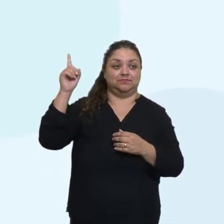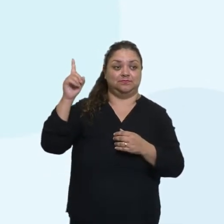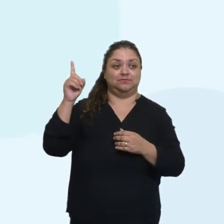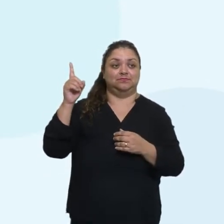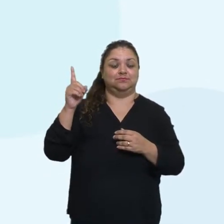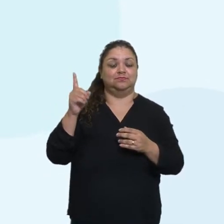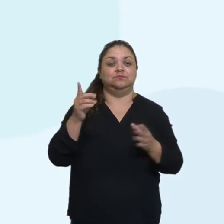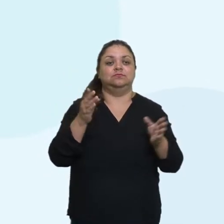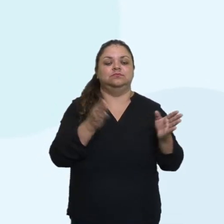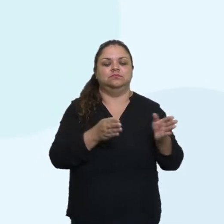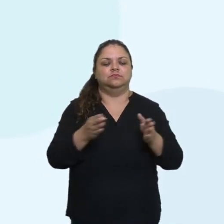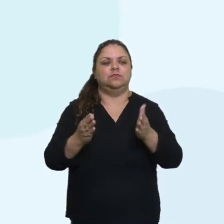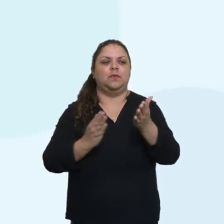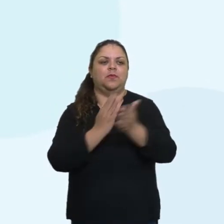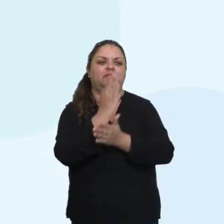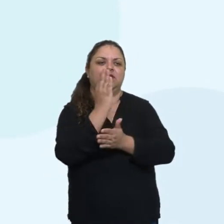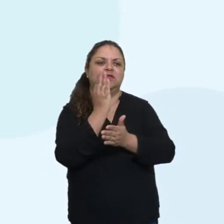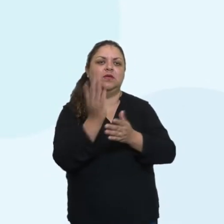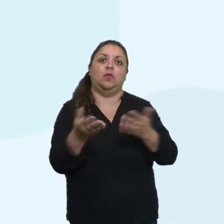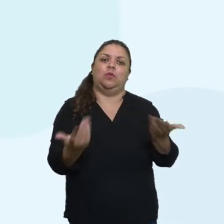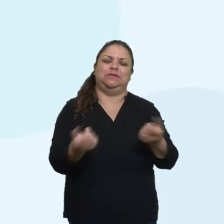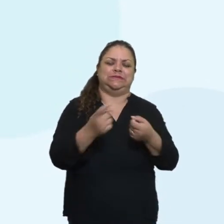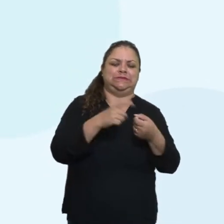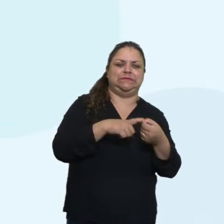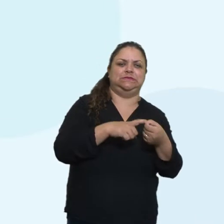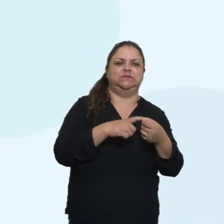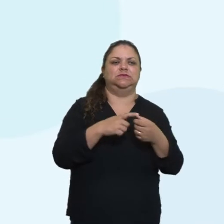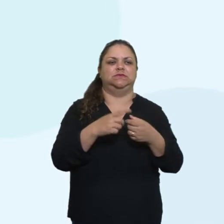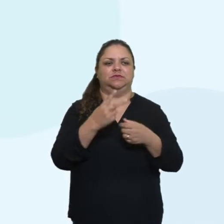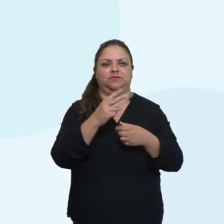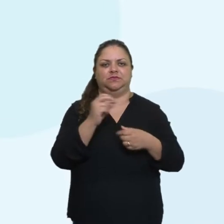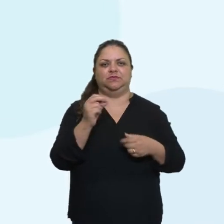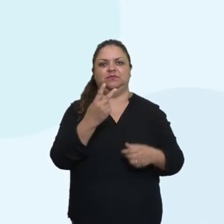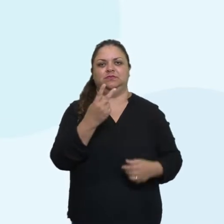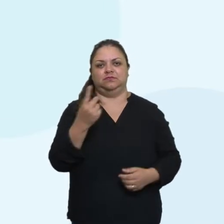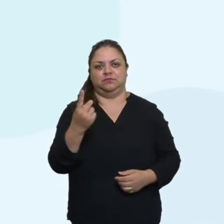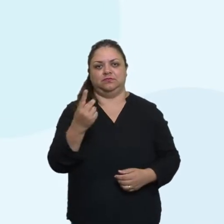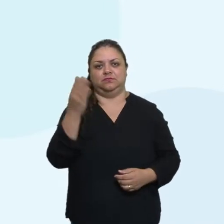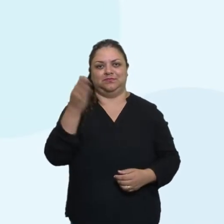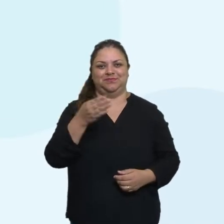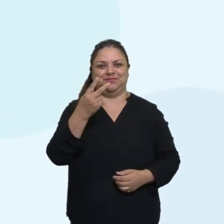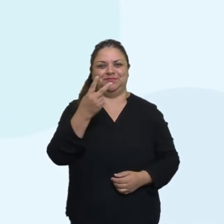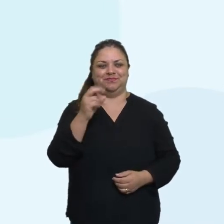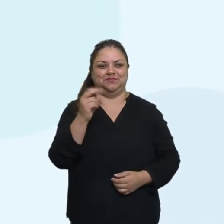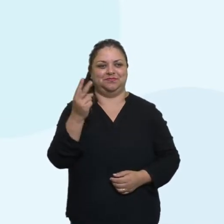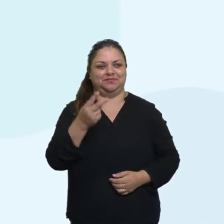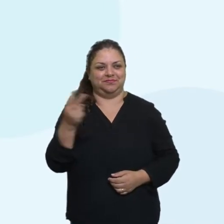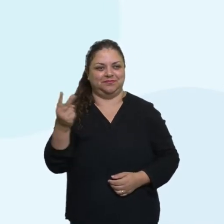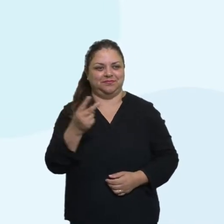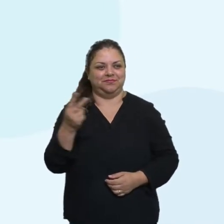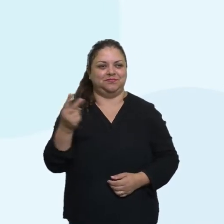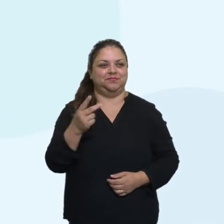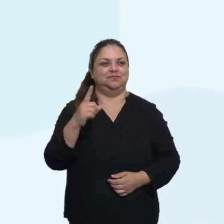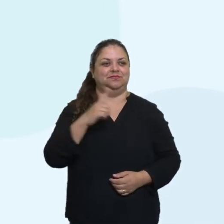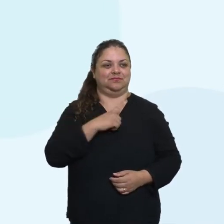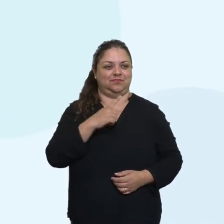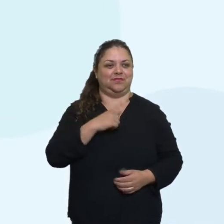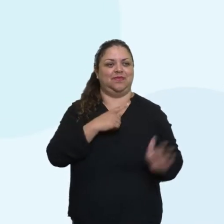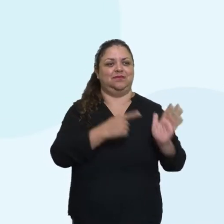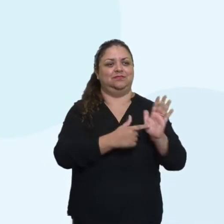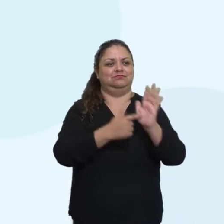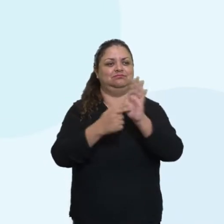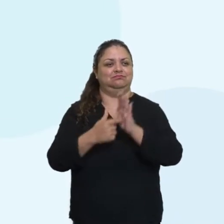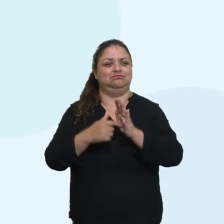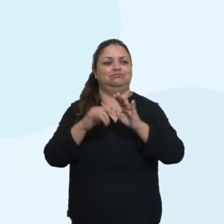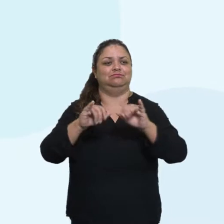de aprovação e Recuperação 2021/2022 a gente vai fazer uma sensibilização com a escola pay José Benedito Mendes